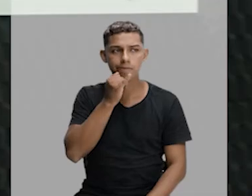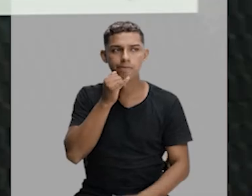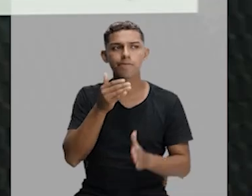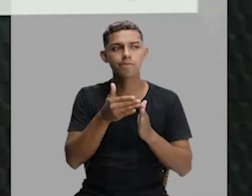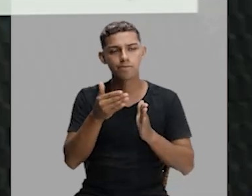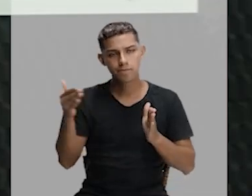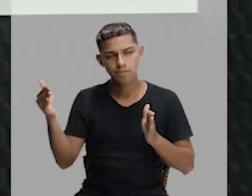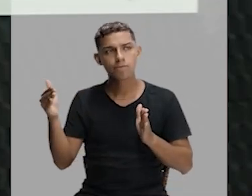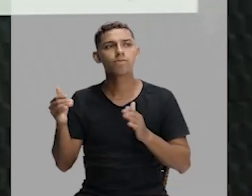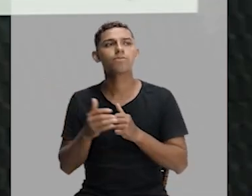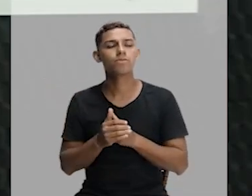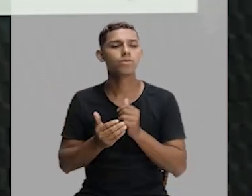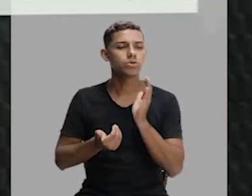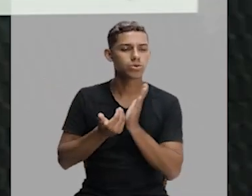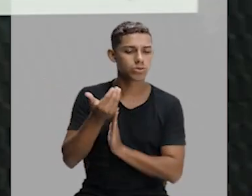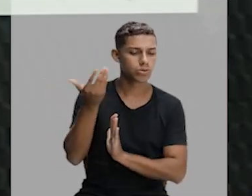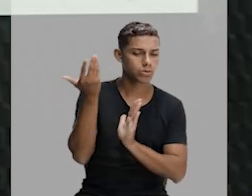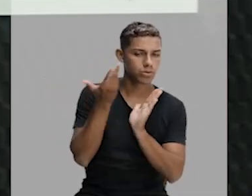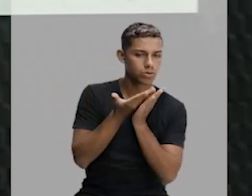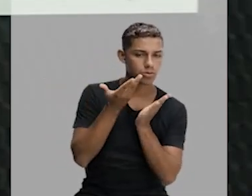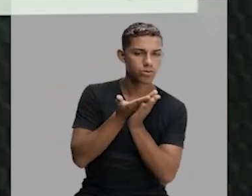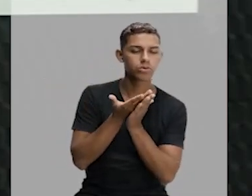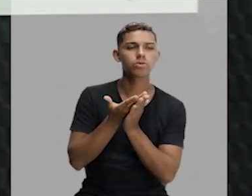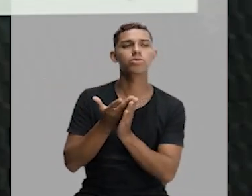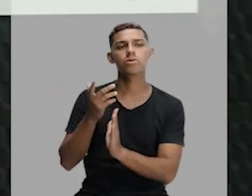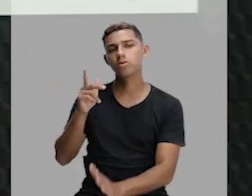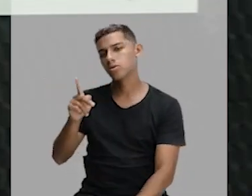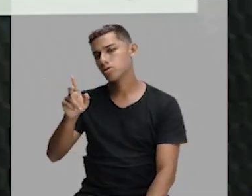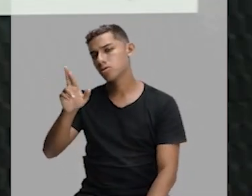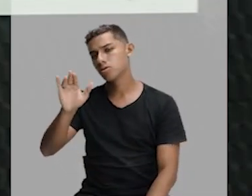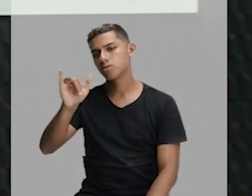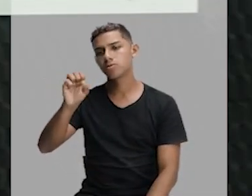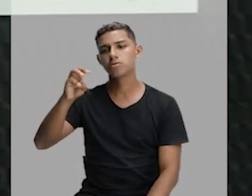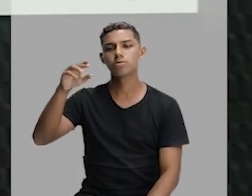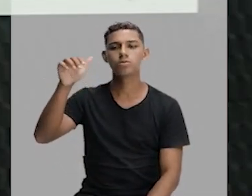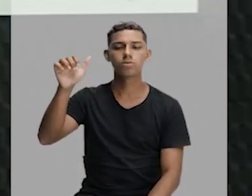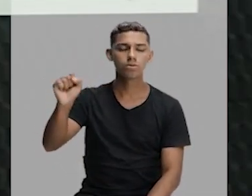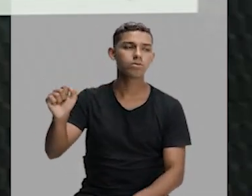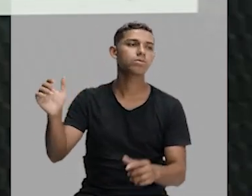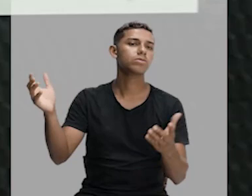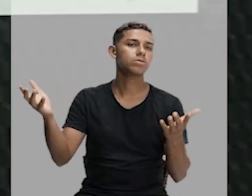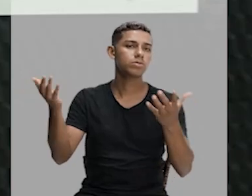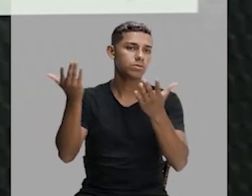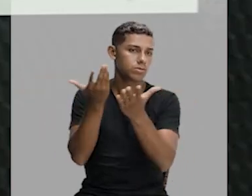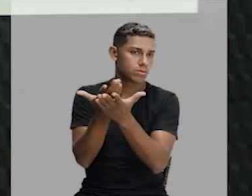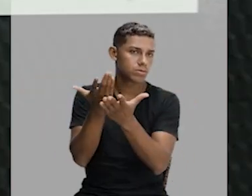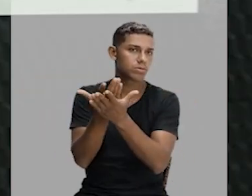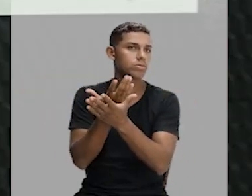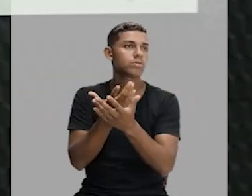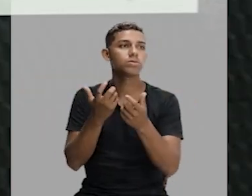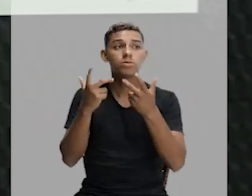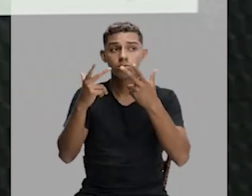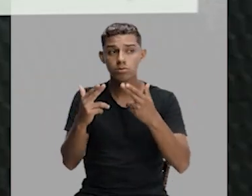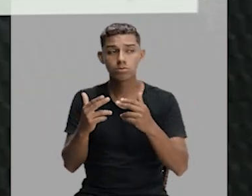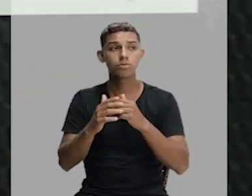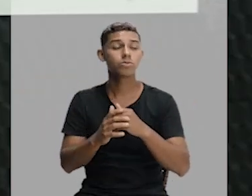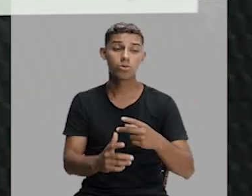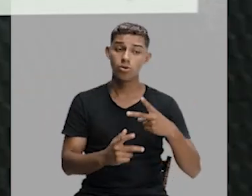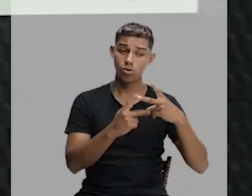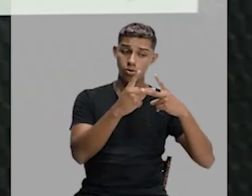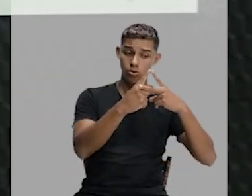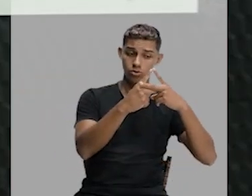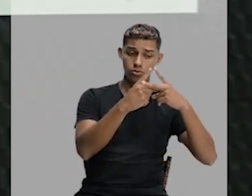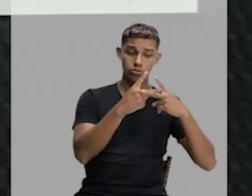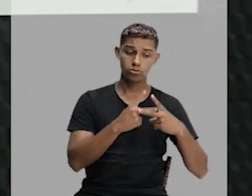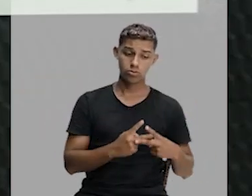a gente começou desde o início, desse prisma, que nós estamos falando dele desde o começo da aula. Ó, tem esse prisma